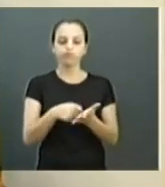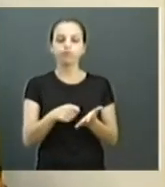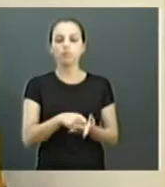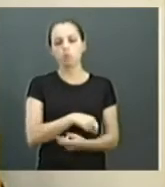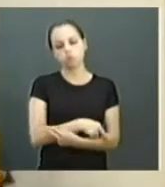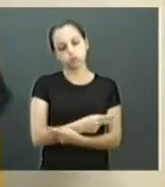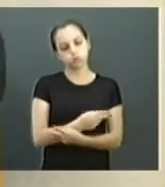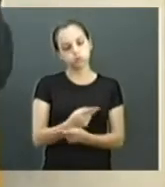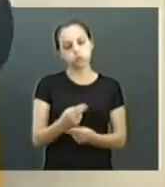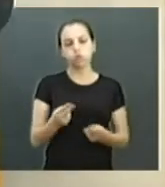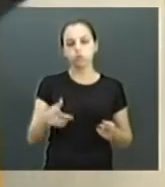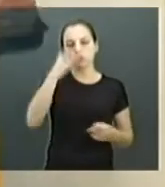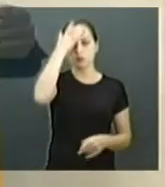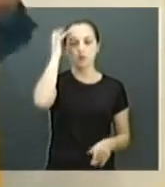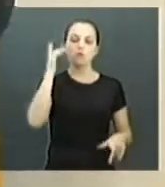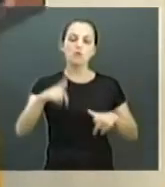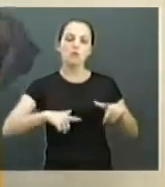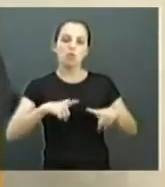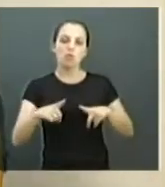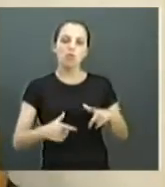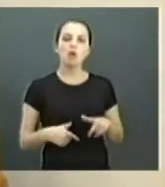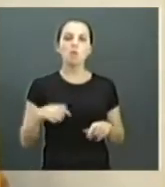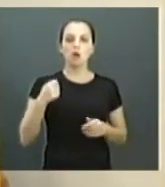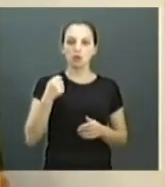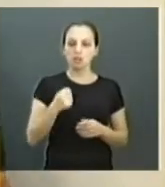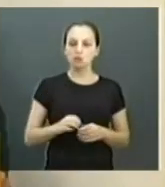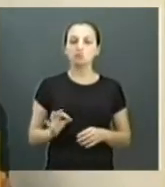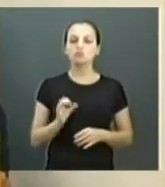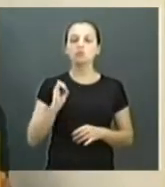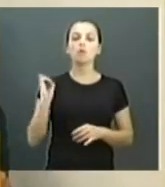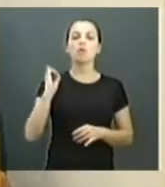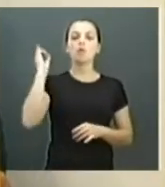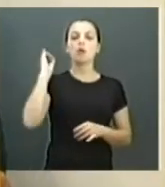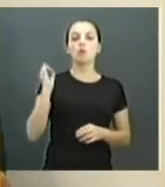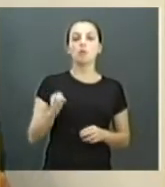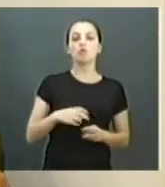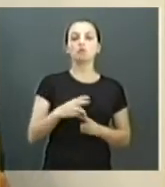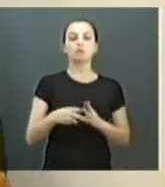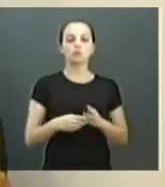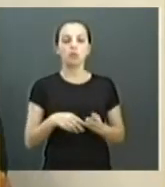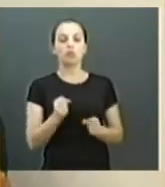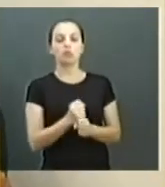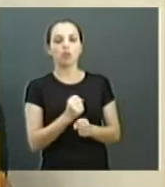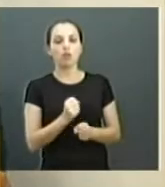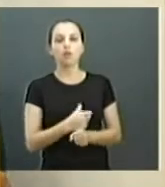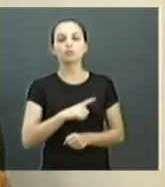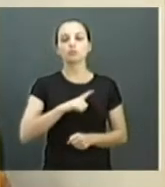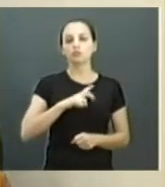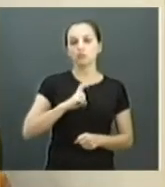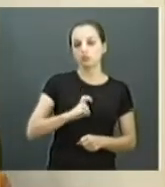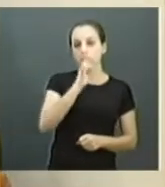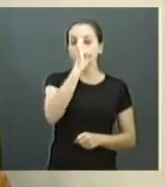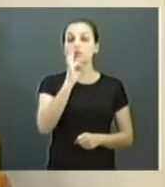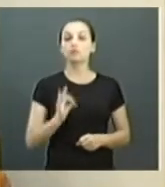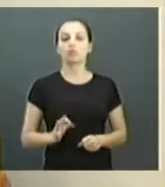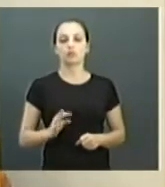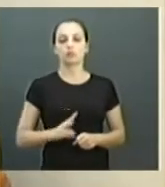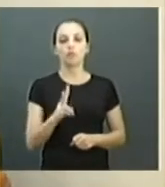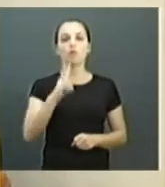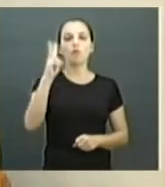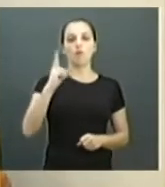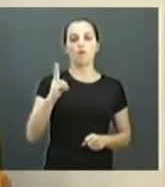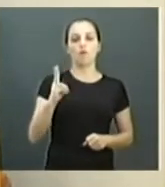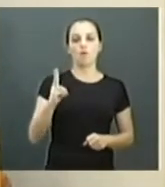são funcionários dedicados, cada 3 anos tem 5% de valorização. Então, essa legislatura, além da inflação, ela ia